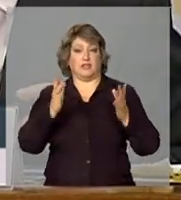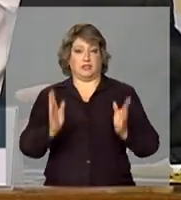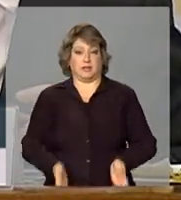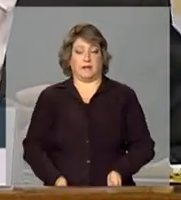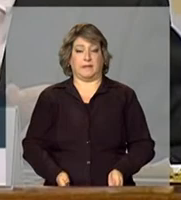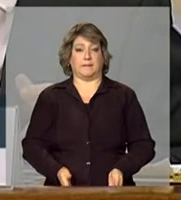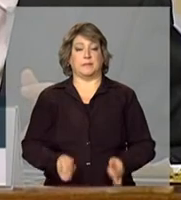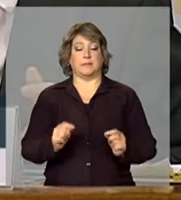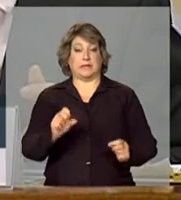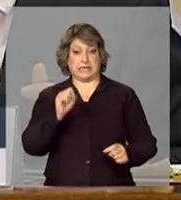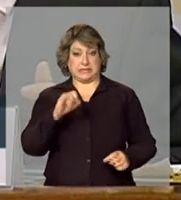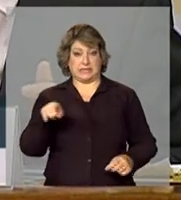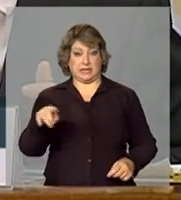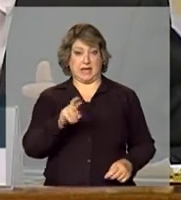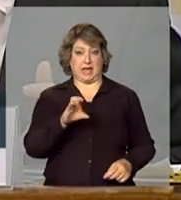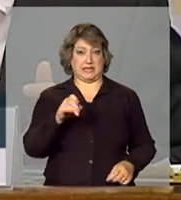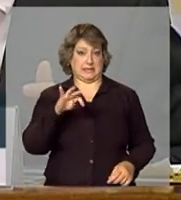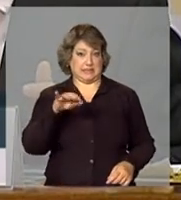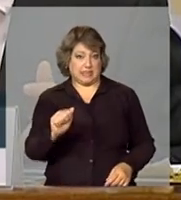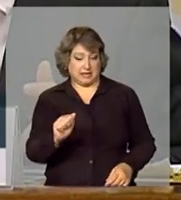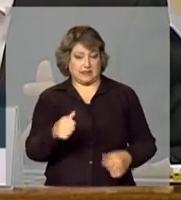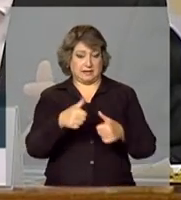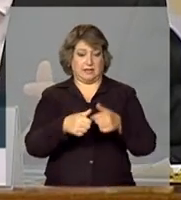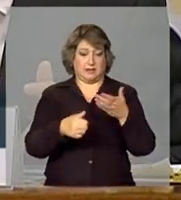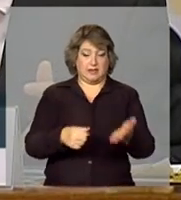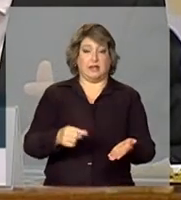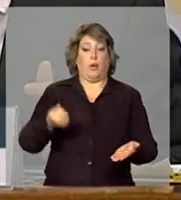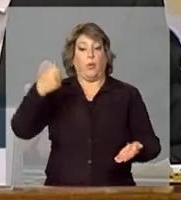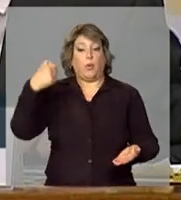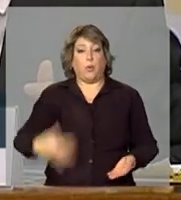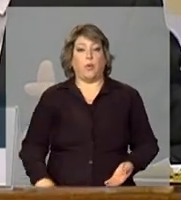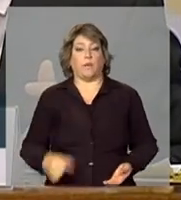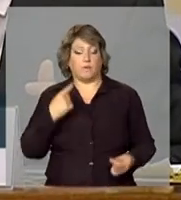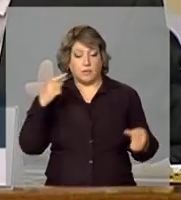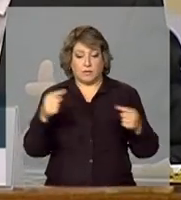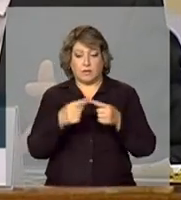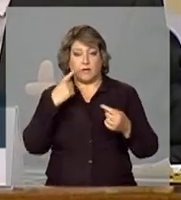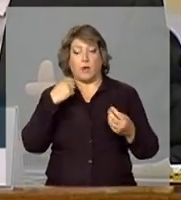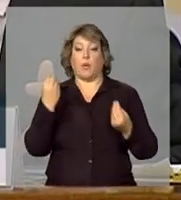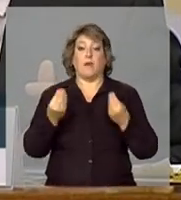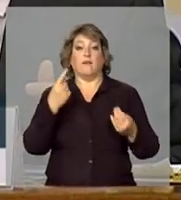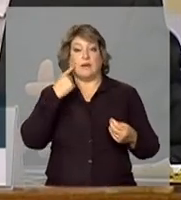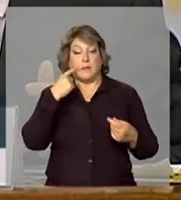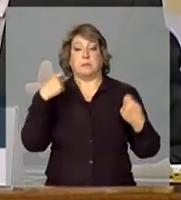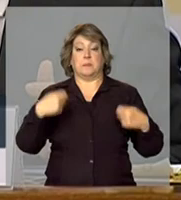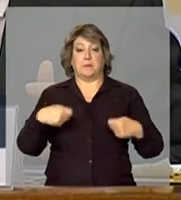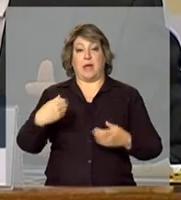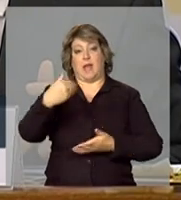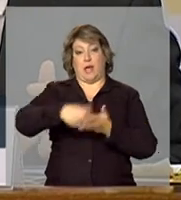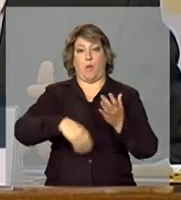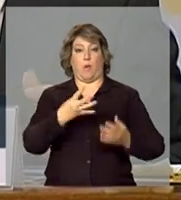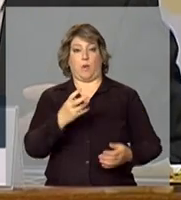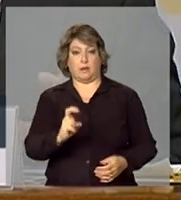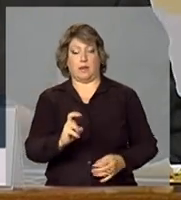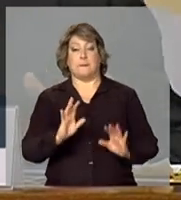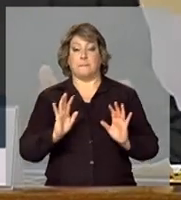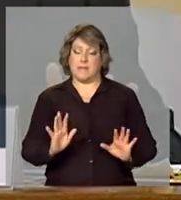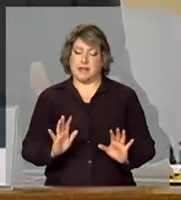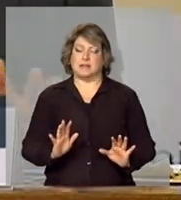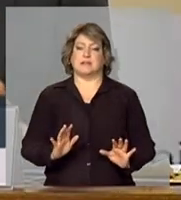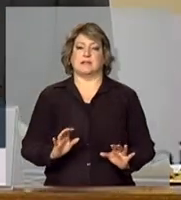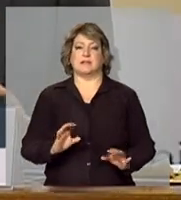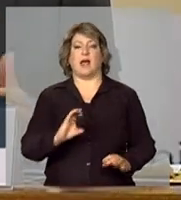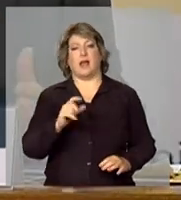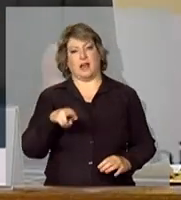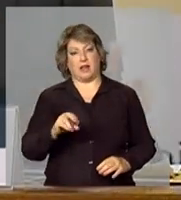que se a receita EA despesa que estiver aí se verificarem nosso teríamos que a bater 45 Tá certo agora é